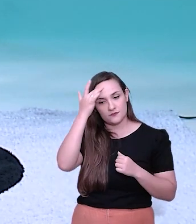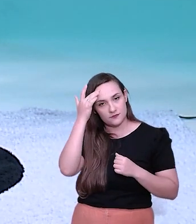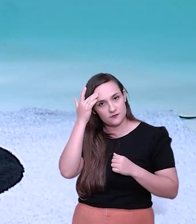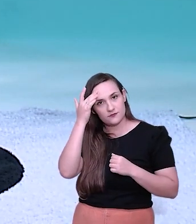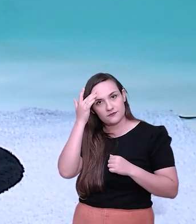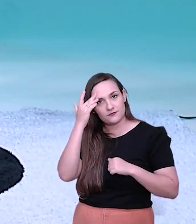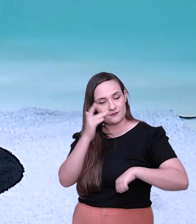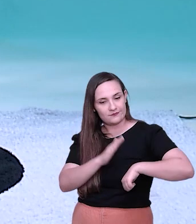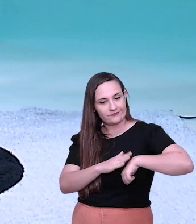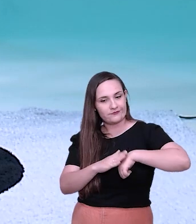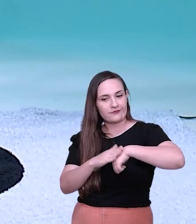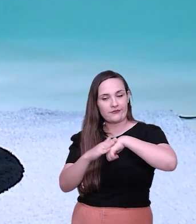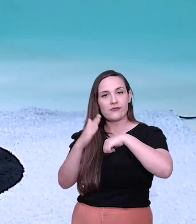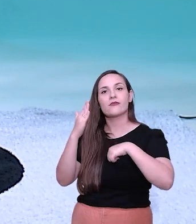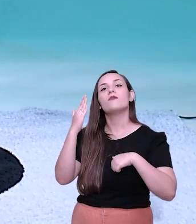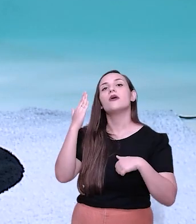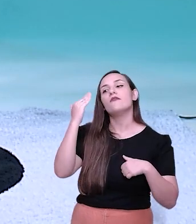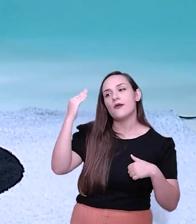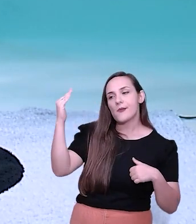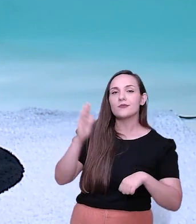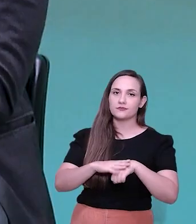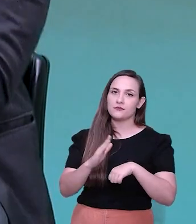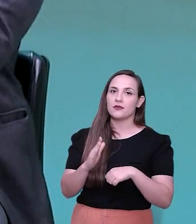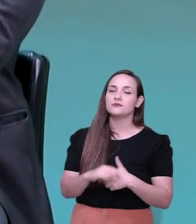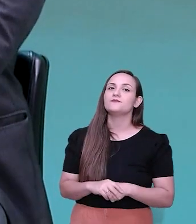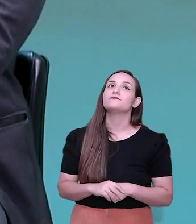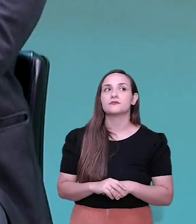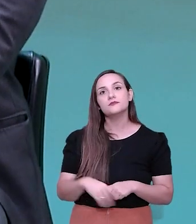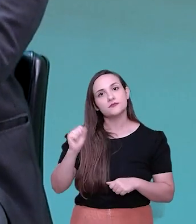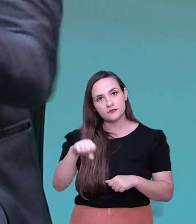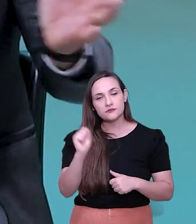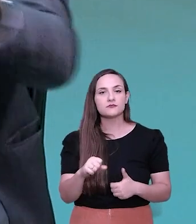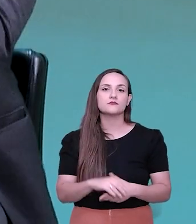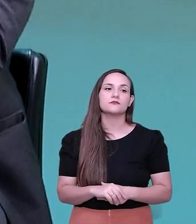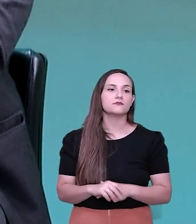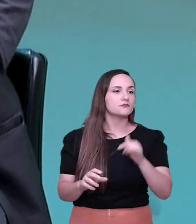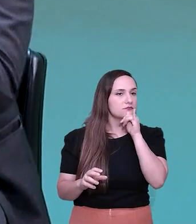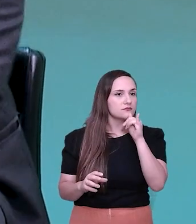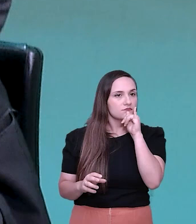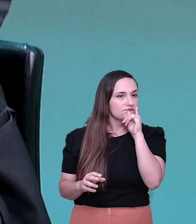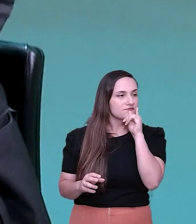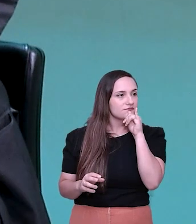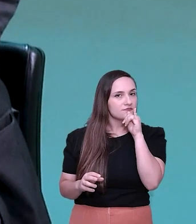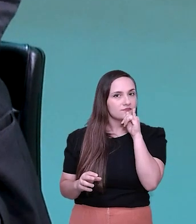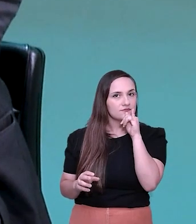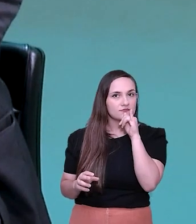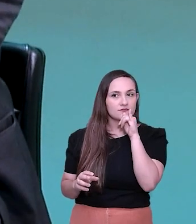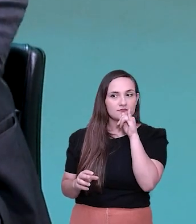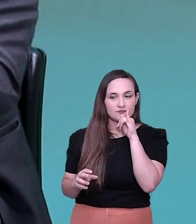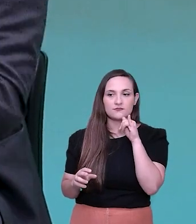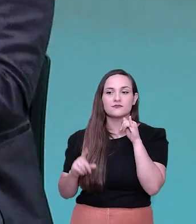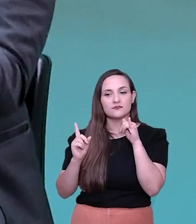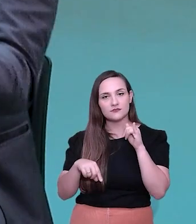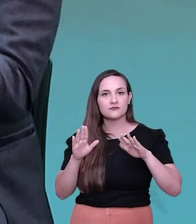ficam mais famosas, mais conhecidas, né? Aí o judiciário faz um mutirão nessa época, pega todo mundo que tem direito e tenta fornecer para essas